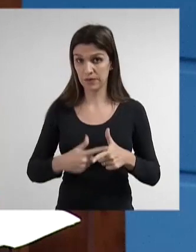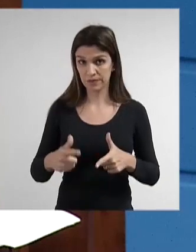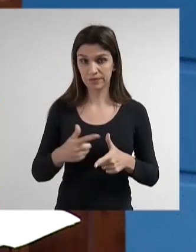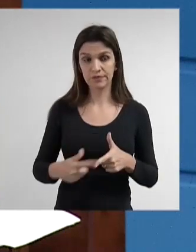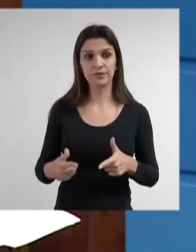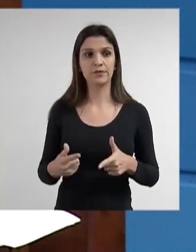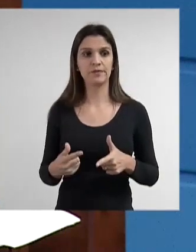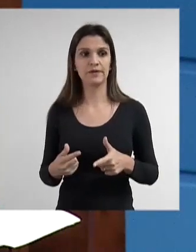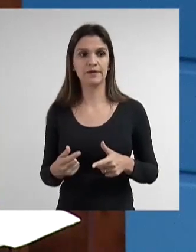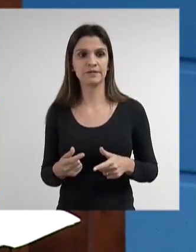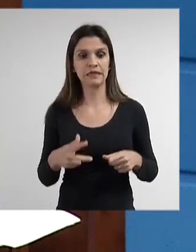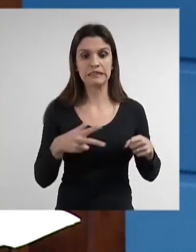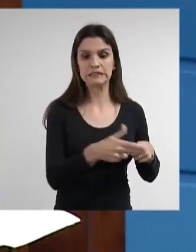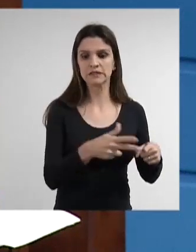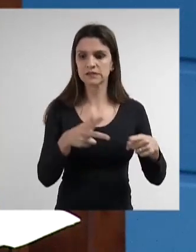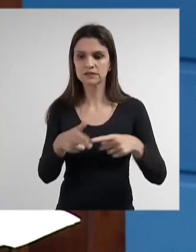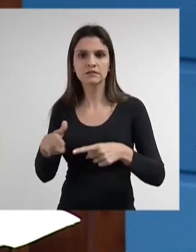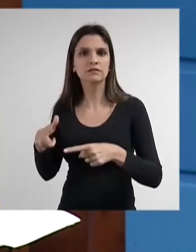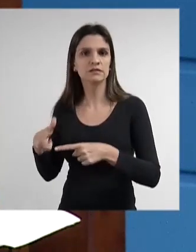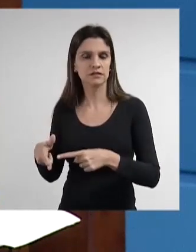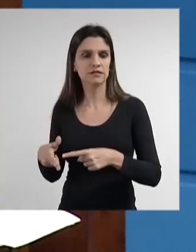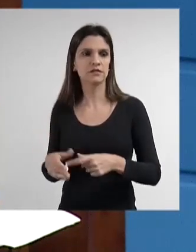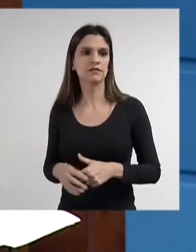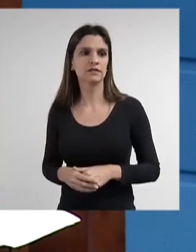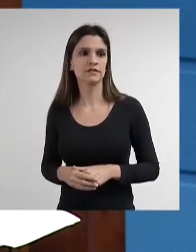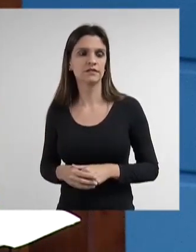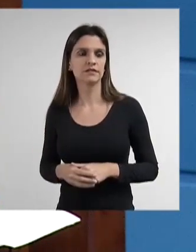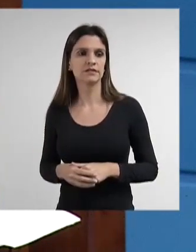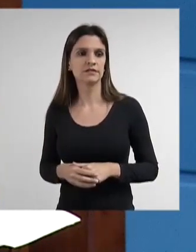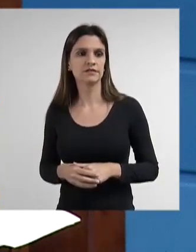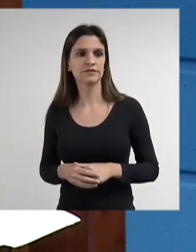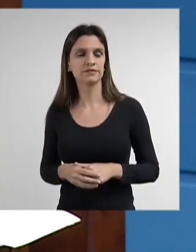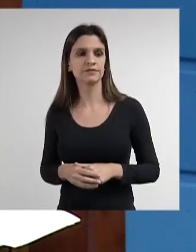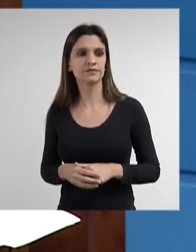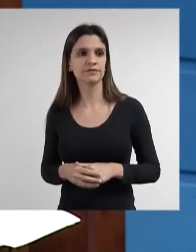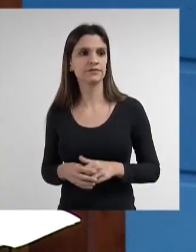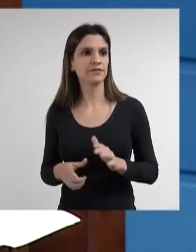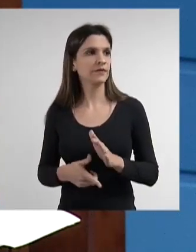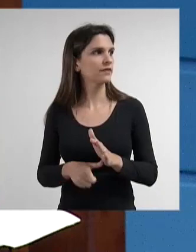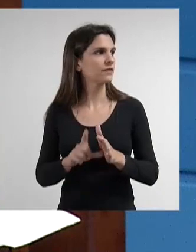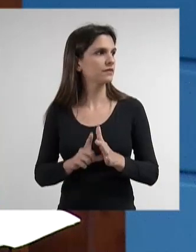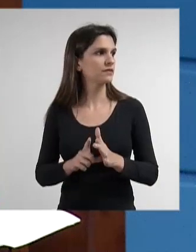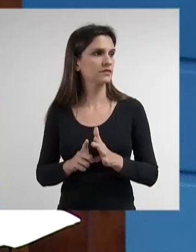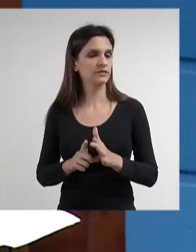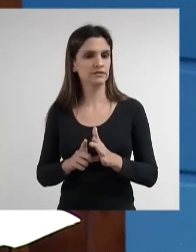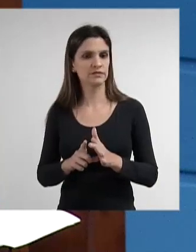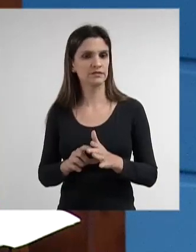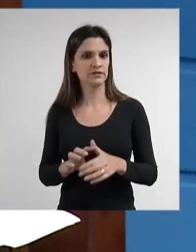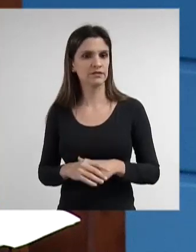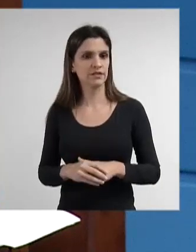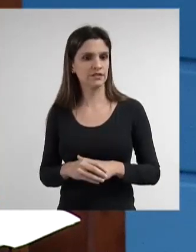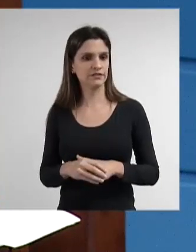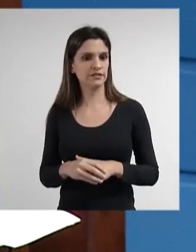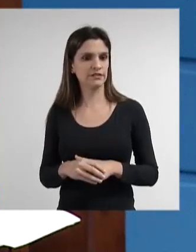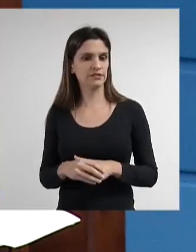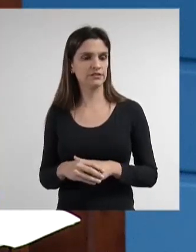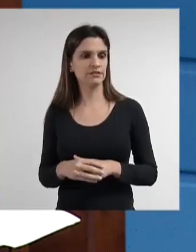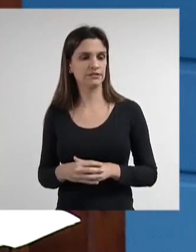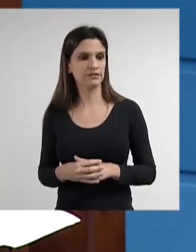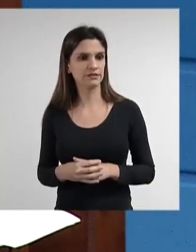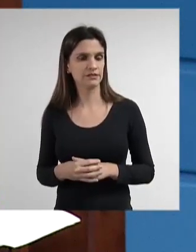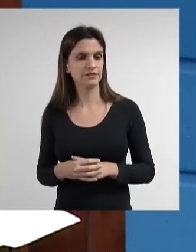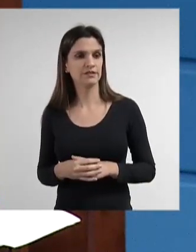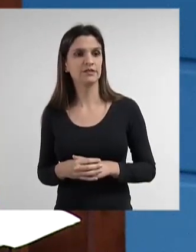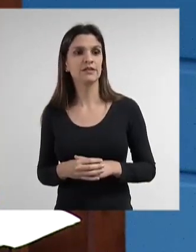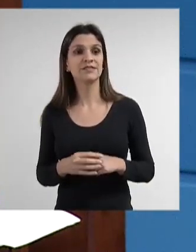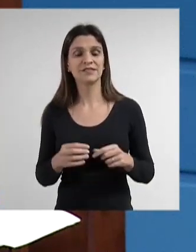fazendo corte daqui, corte dali, atrasando repasses. Nós sabemos das dificuldades com o hospital regional,